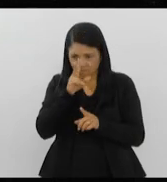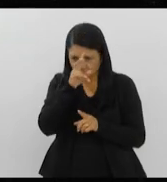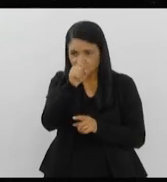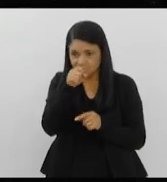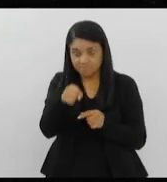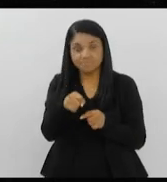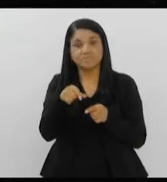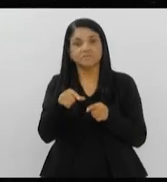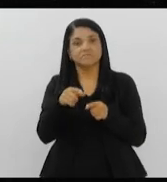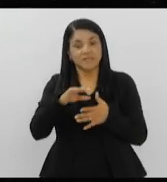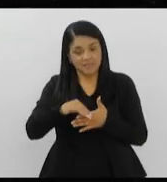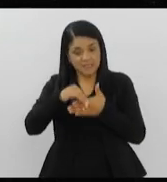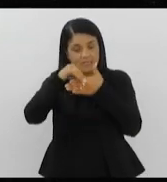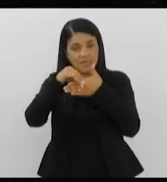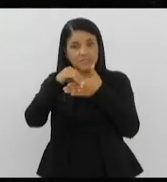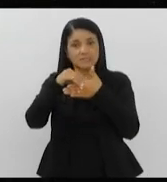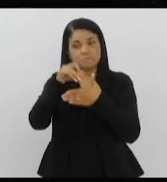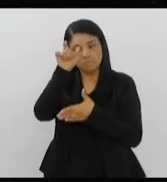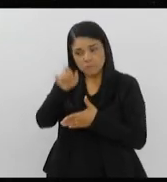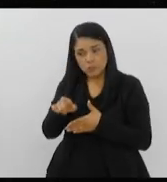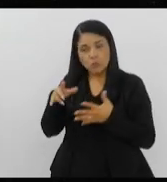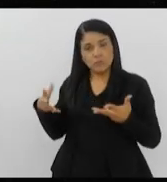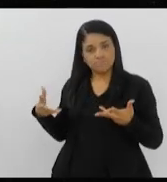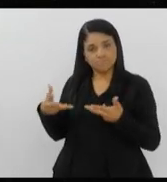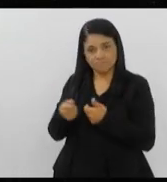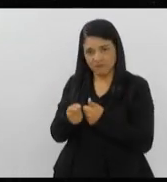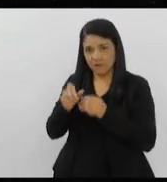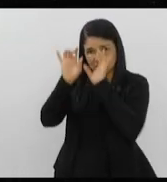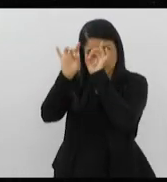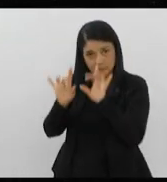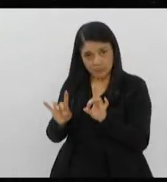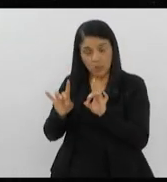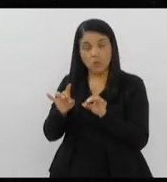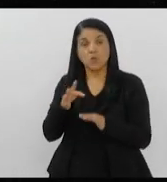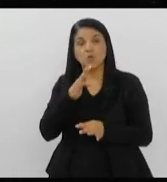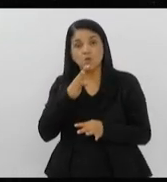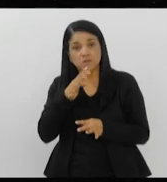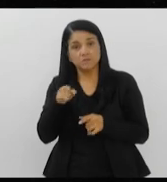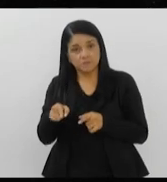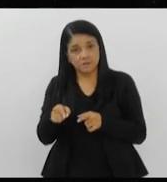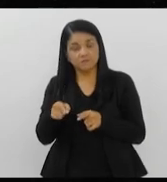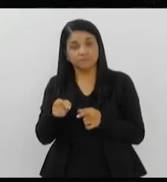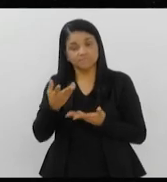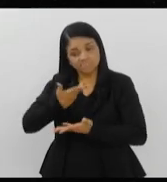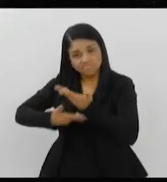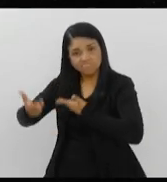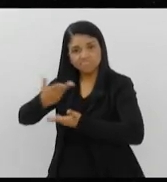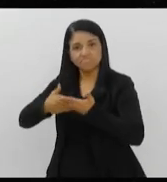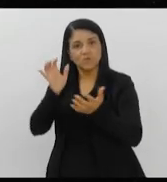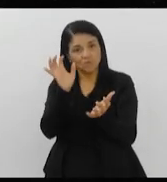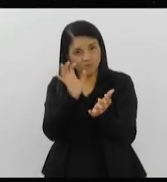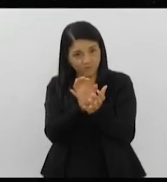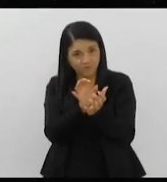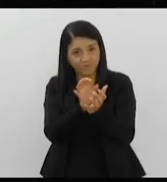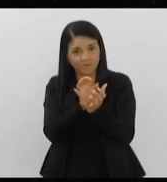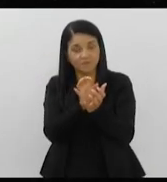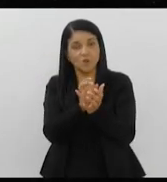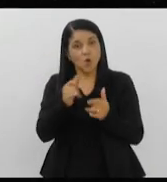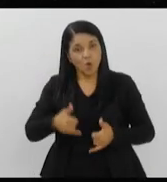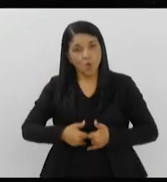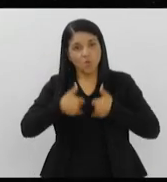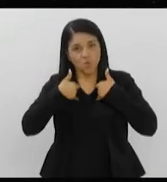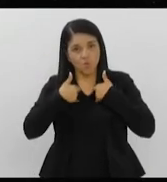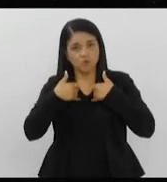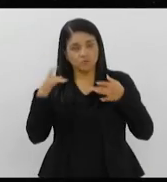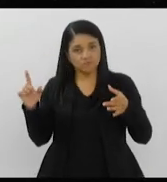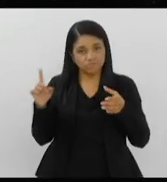liderança de alguém excepcional que este momento de reconhecimento seja apenas mais um dos que compartilharemos como equipe estamos orgulhosos de